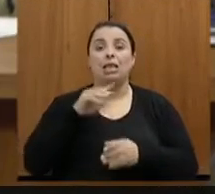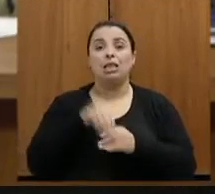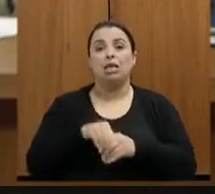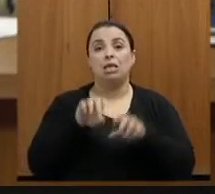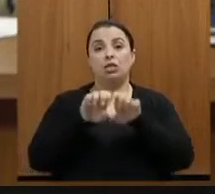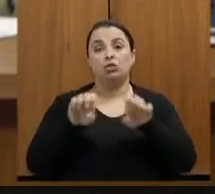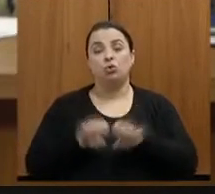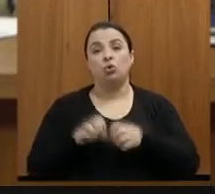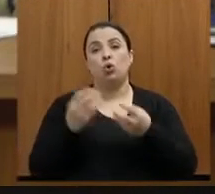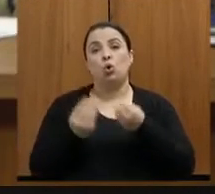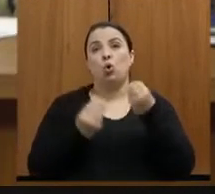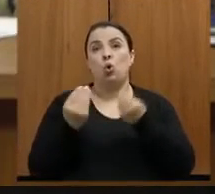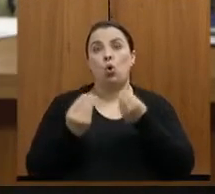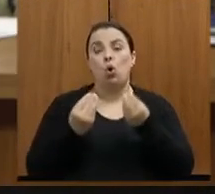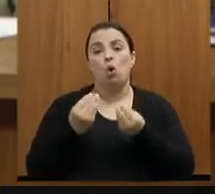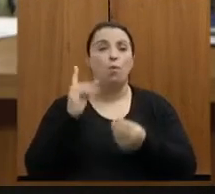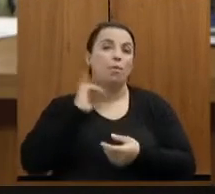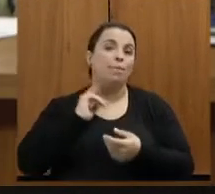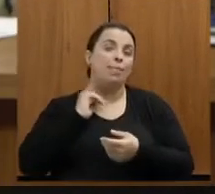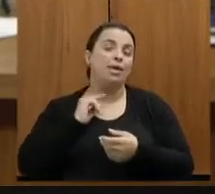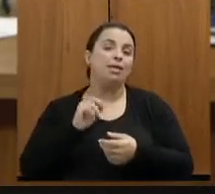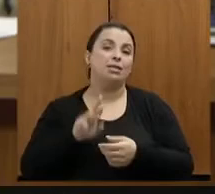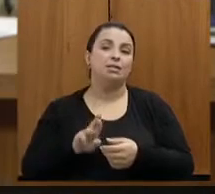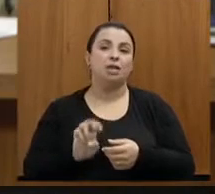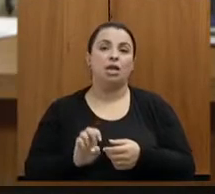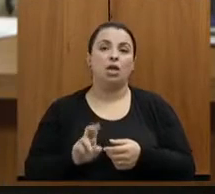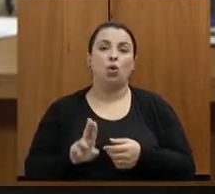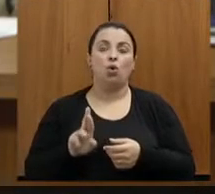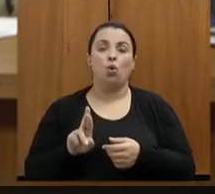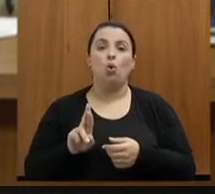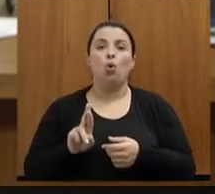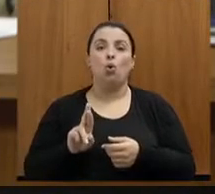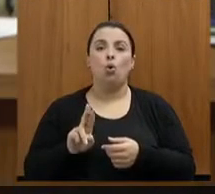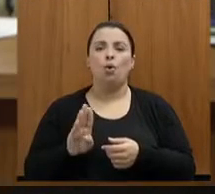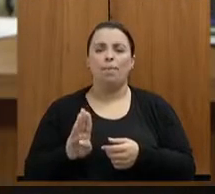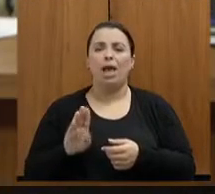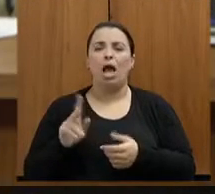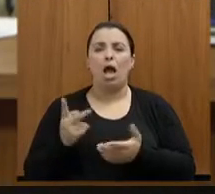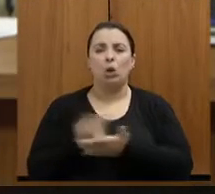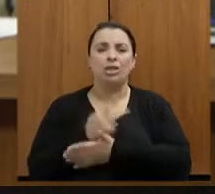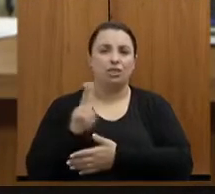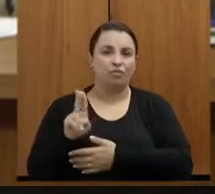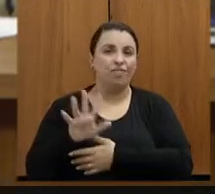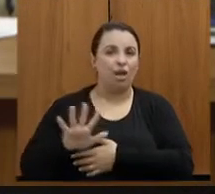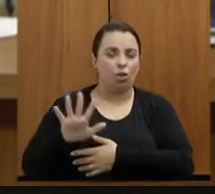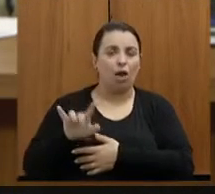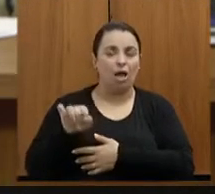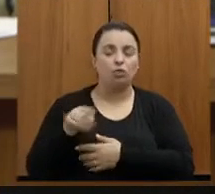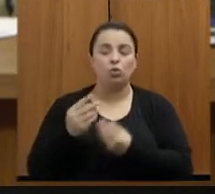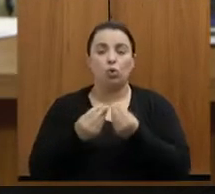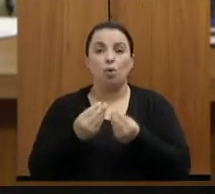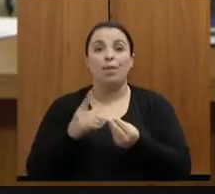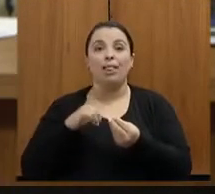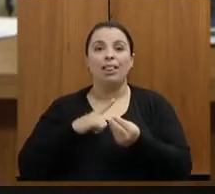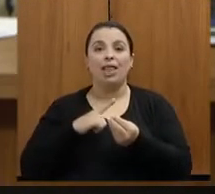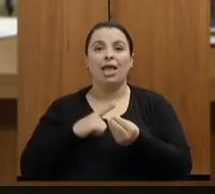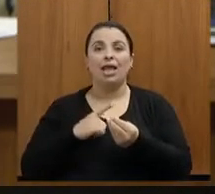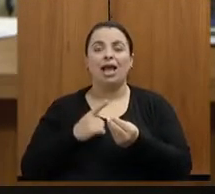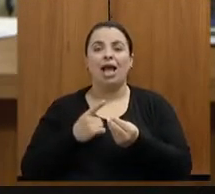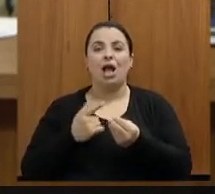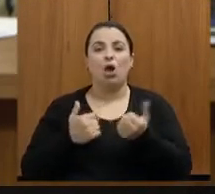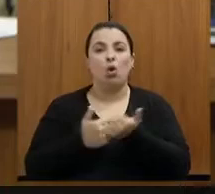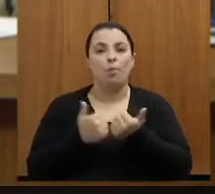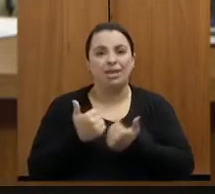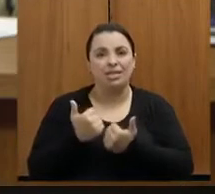aplicação do programa Minas Reúrbi na estrutura da agência do Vale do Aço, temos essa cooperação interfederativa entre a